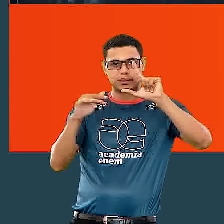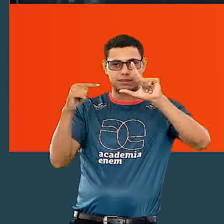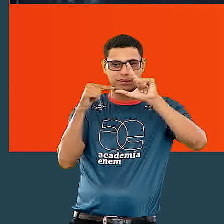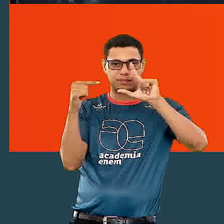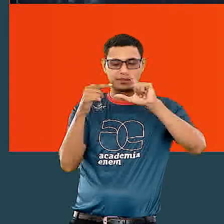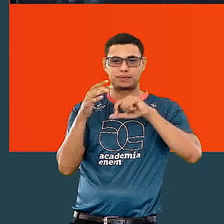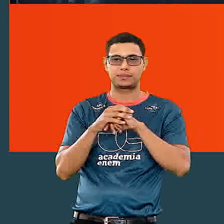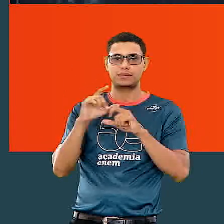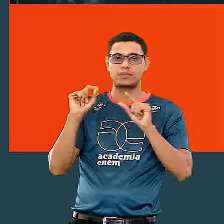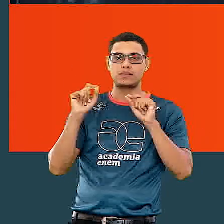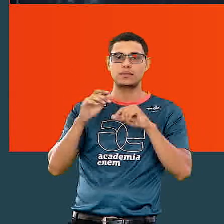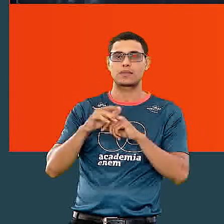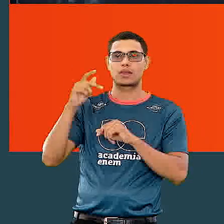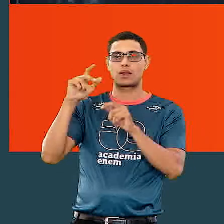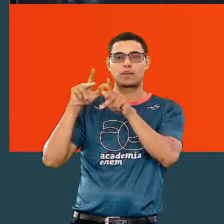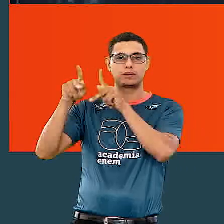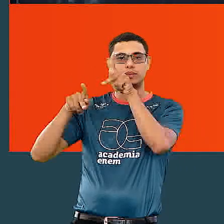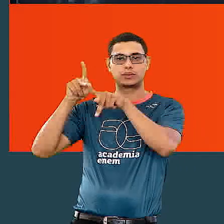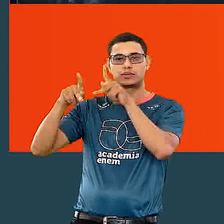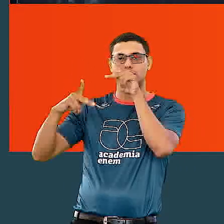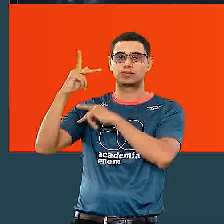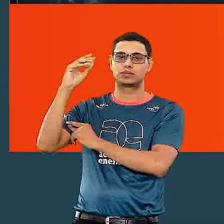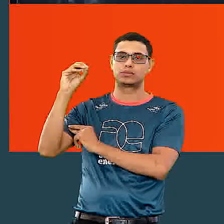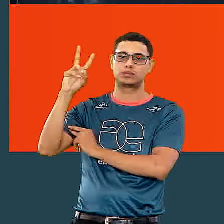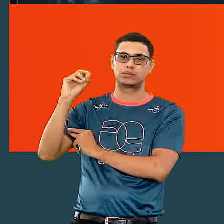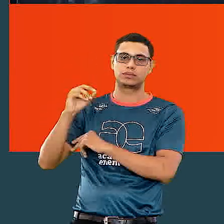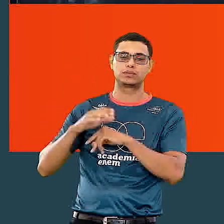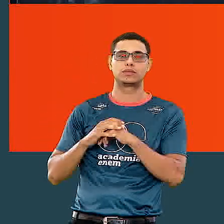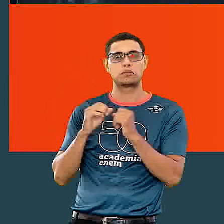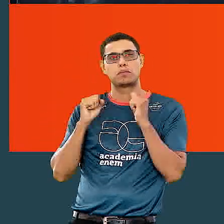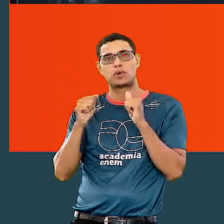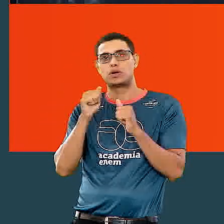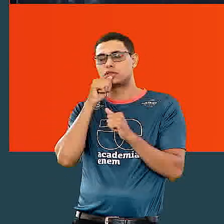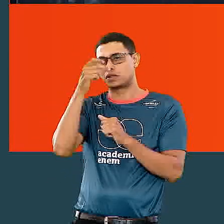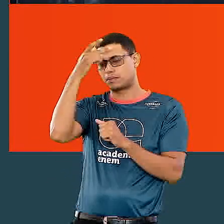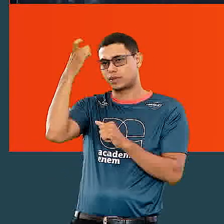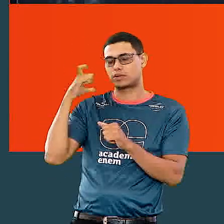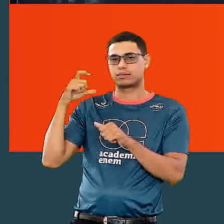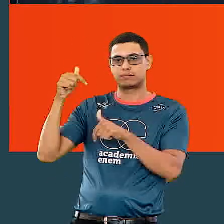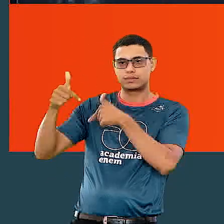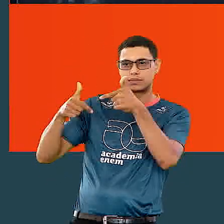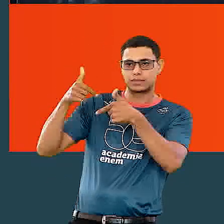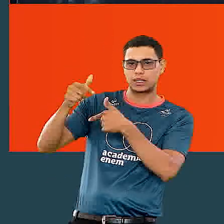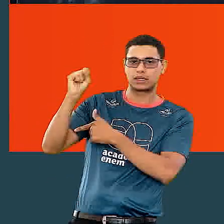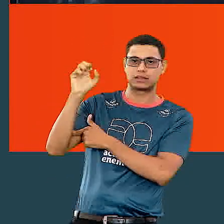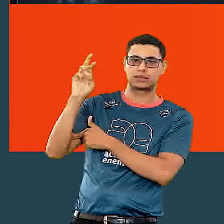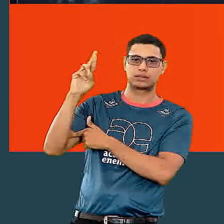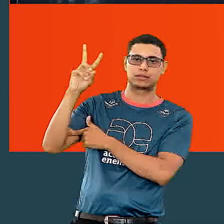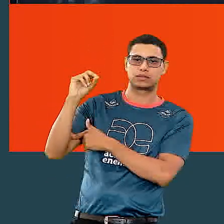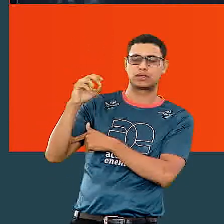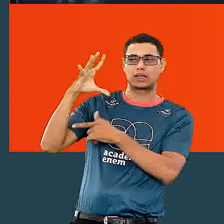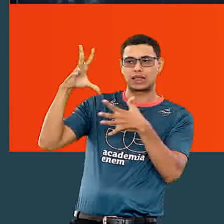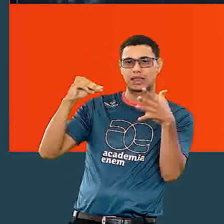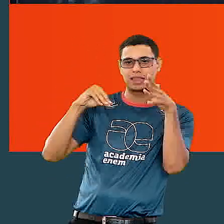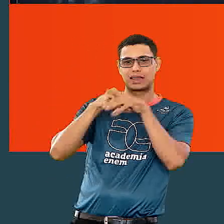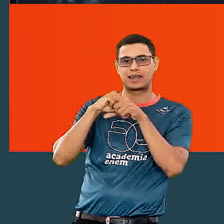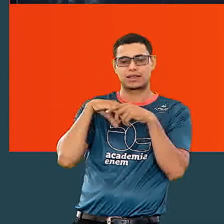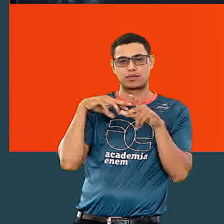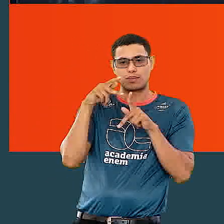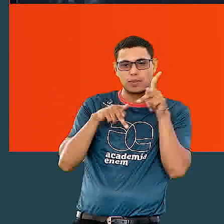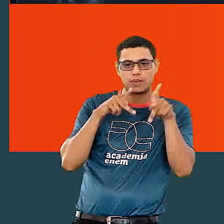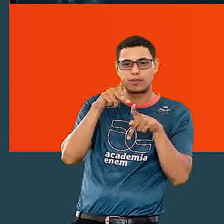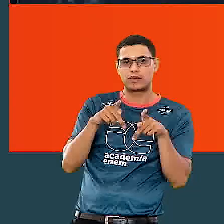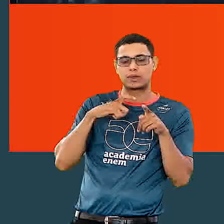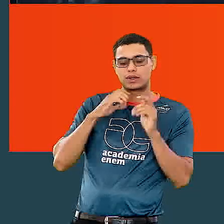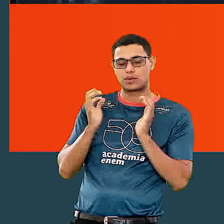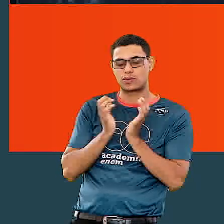quê? Povo. Povo pode ser os servos, mas dentro desse povo tem um grupinho